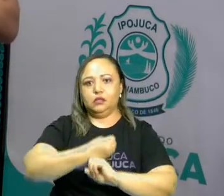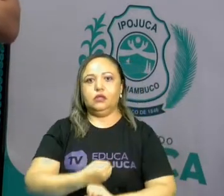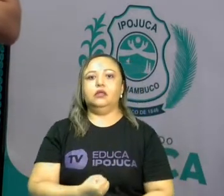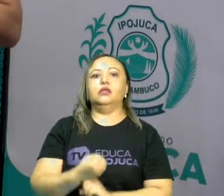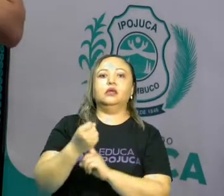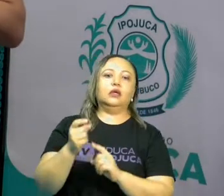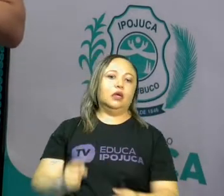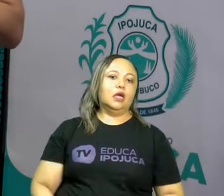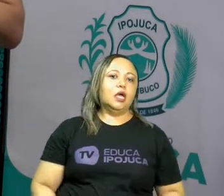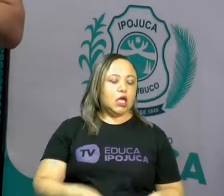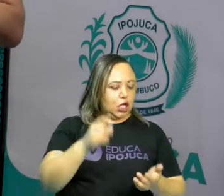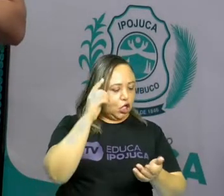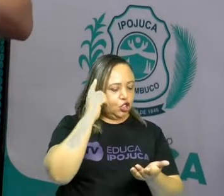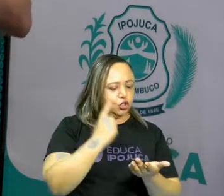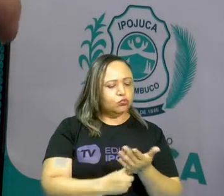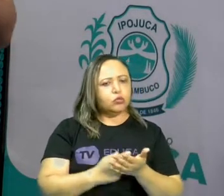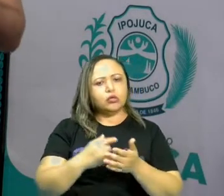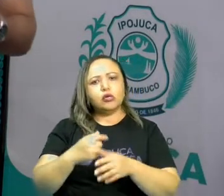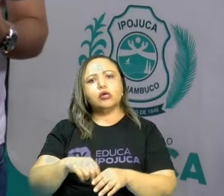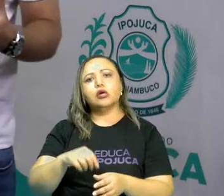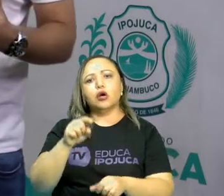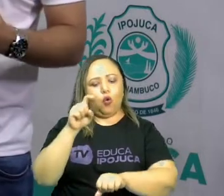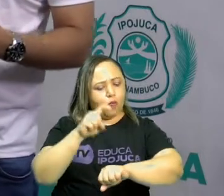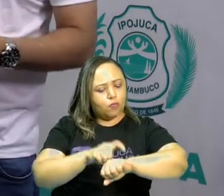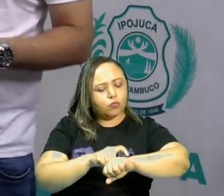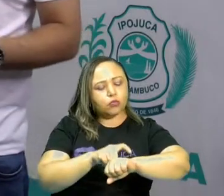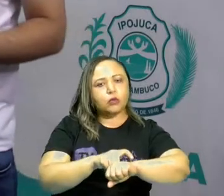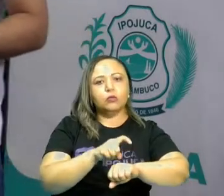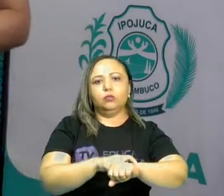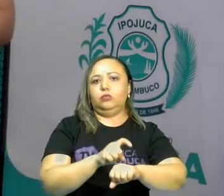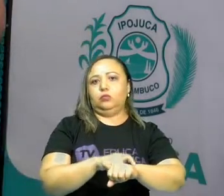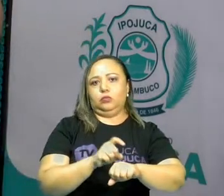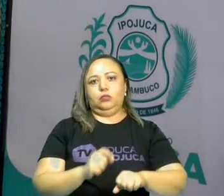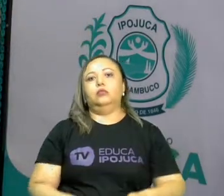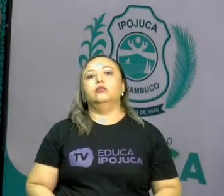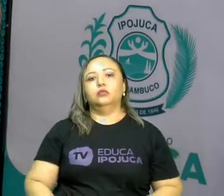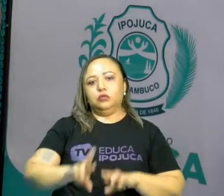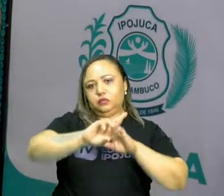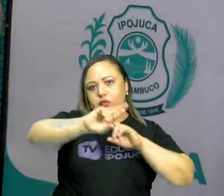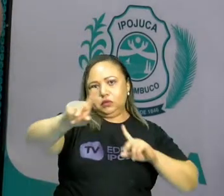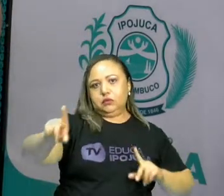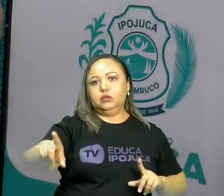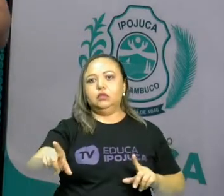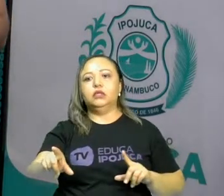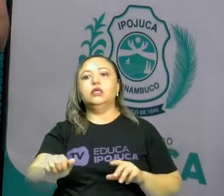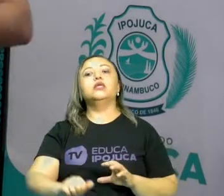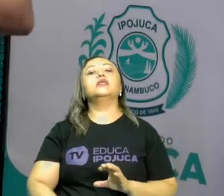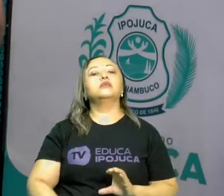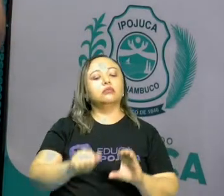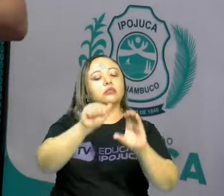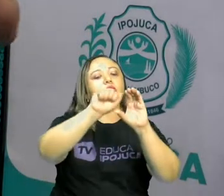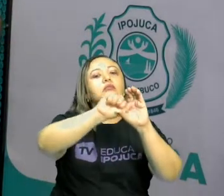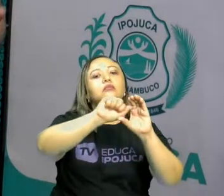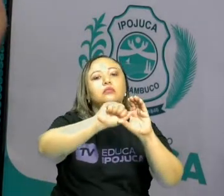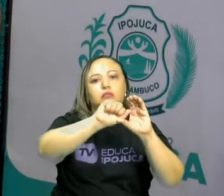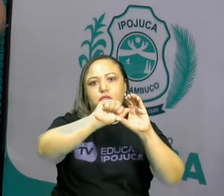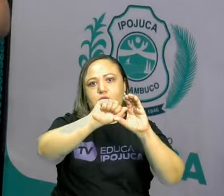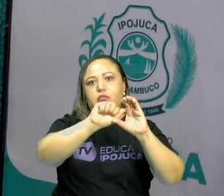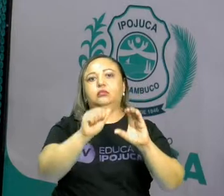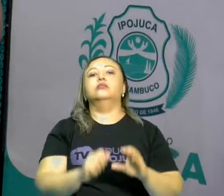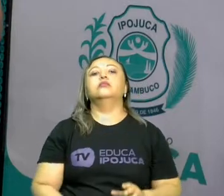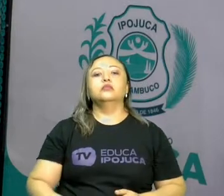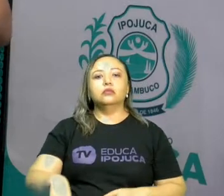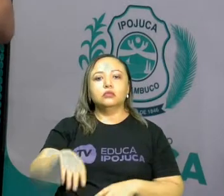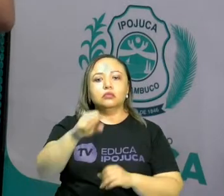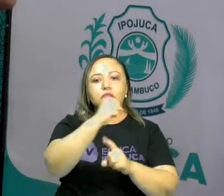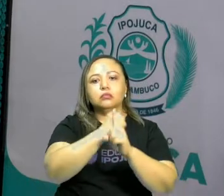o tempo uma menina diferente como por exemplo é o caso da sociedade cristã nos um país Cristão